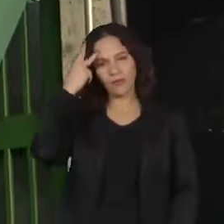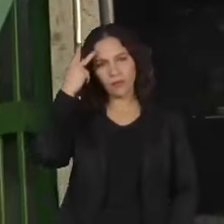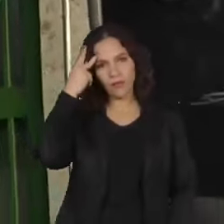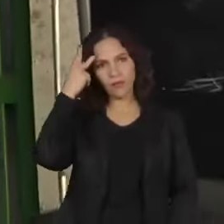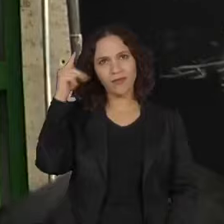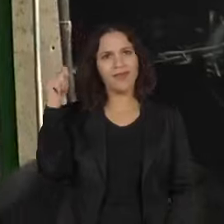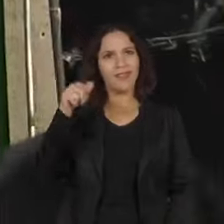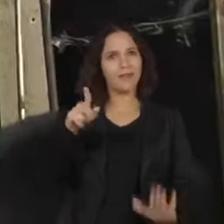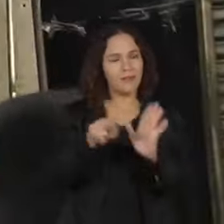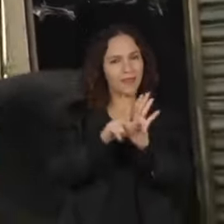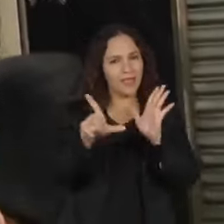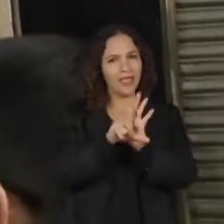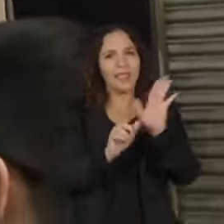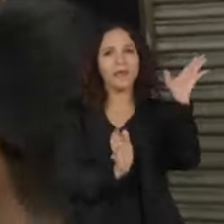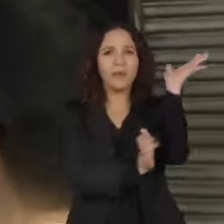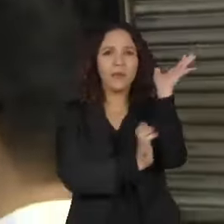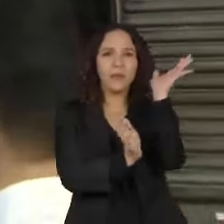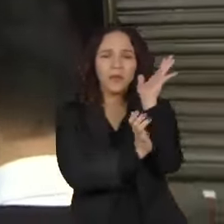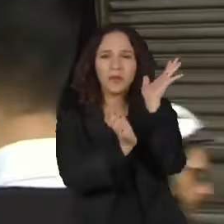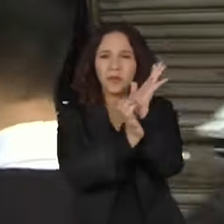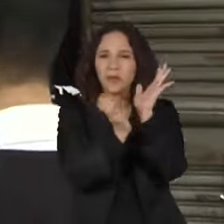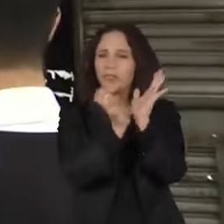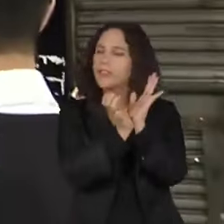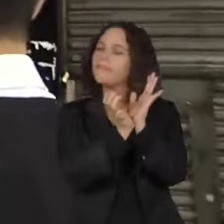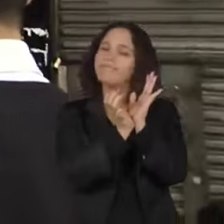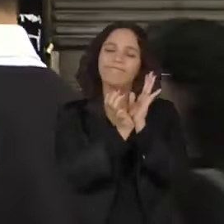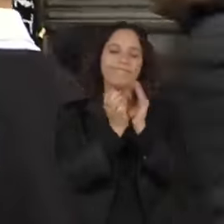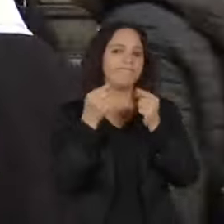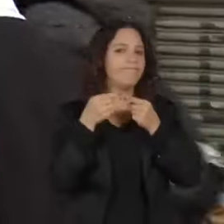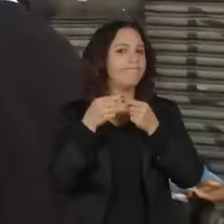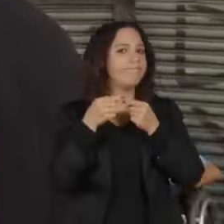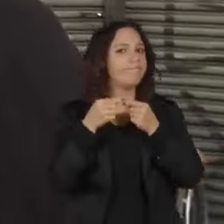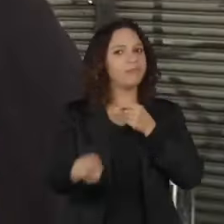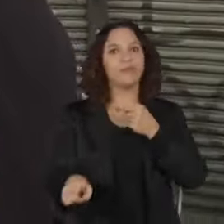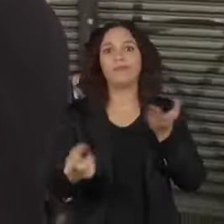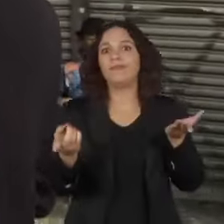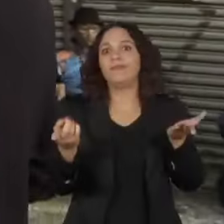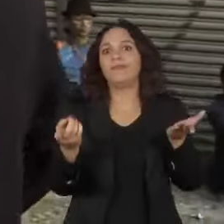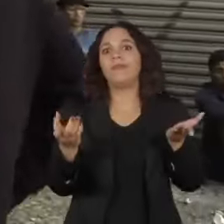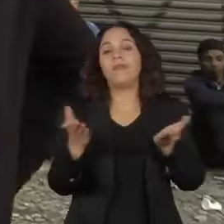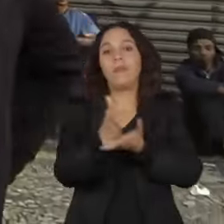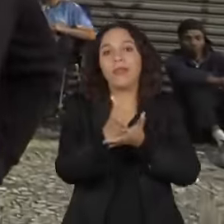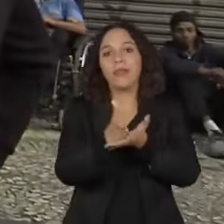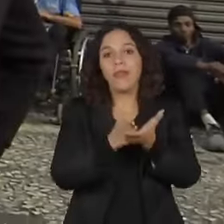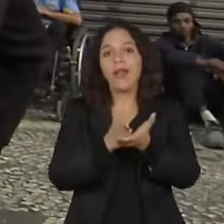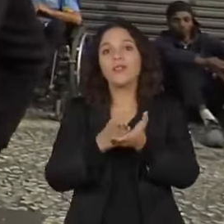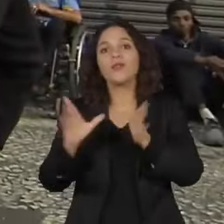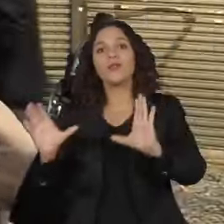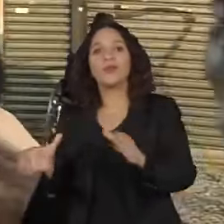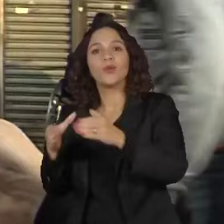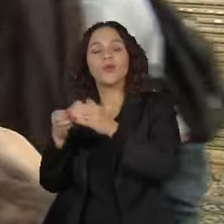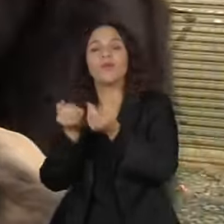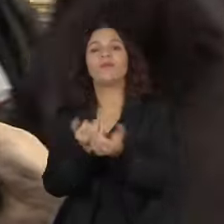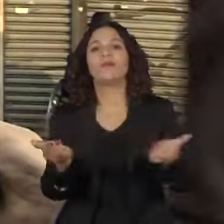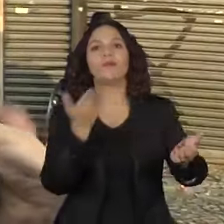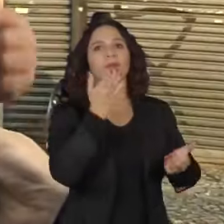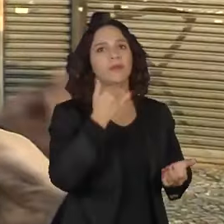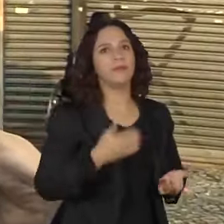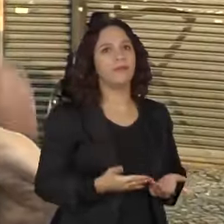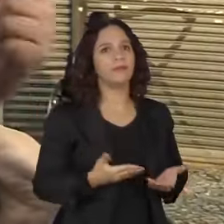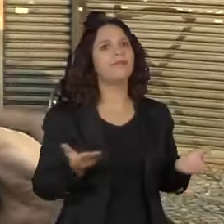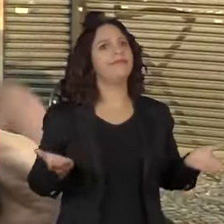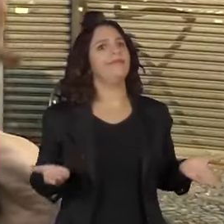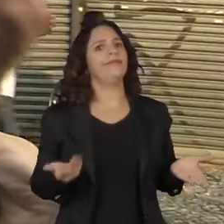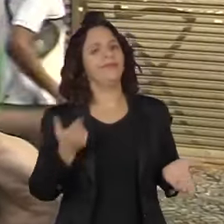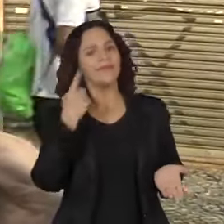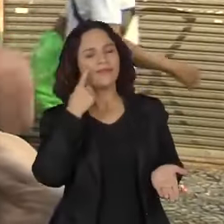o PL e a burocracia que ele impõe inviabilizariam Metade dos movimentos Que distribuem comida atualmente Então você veja